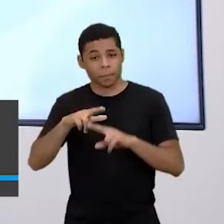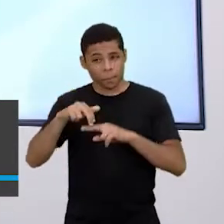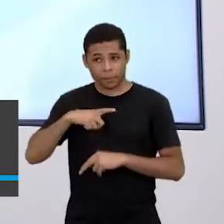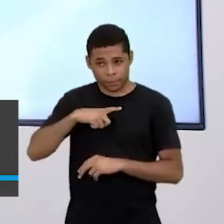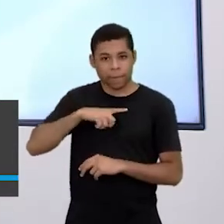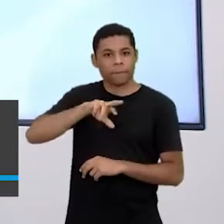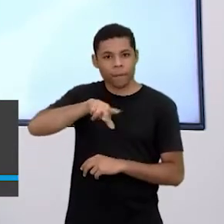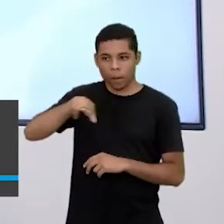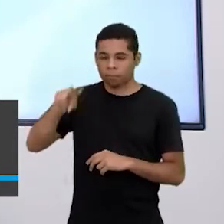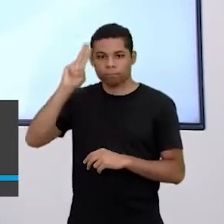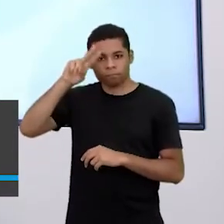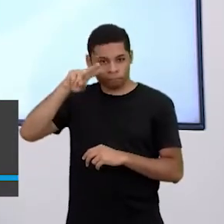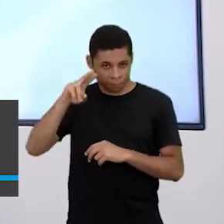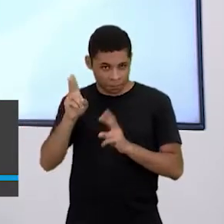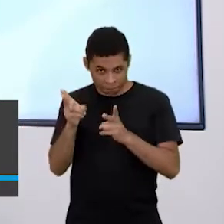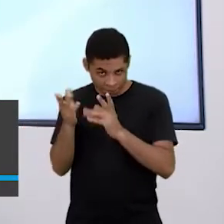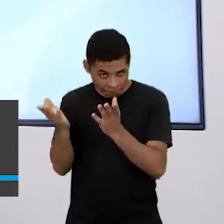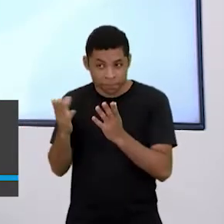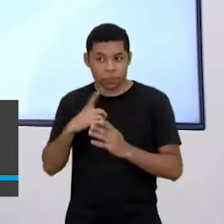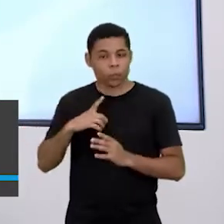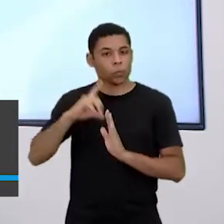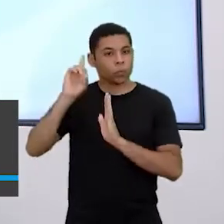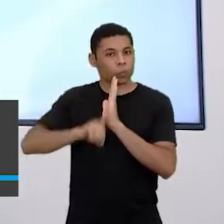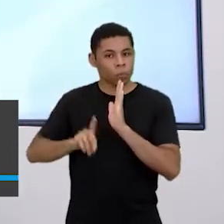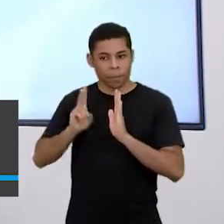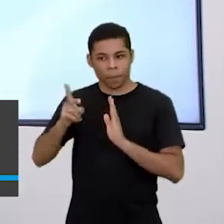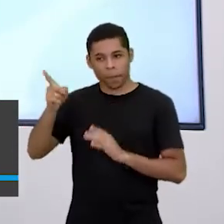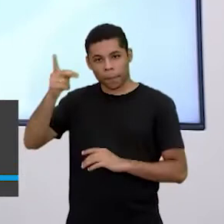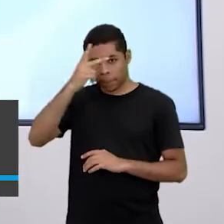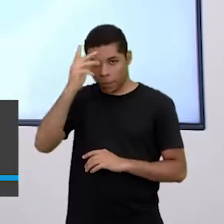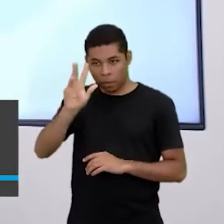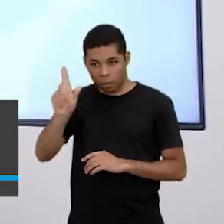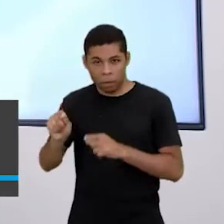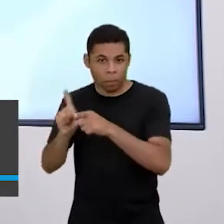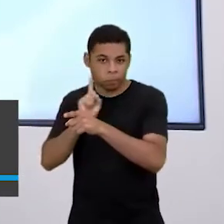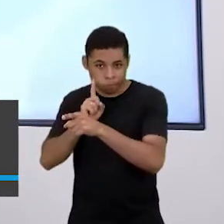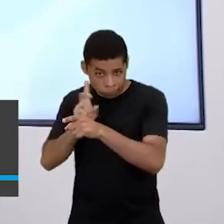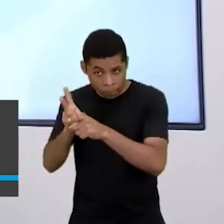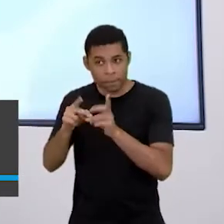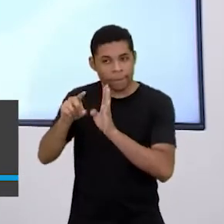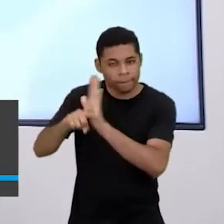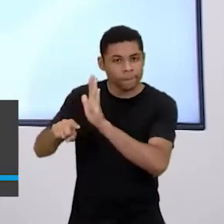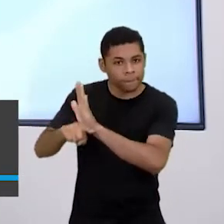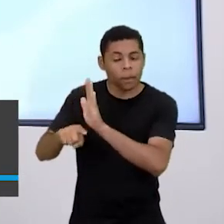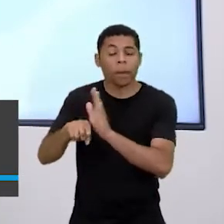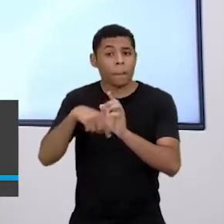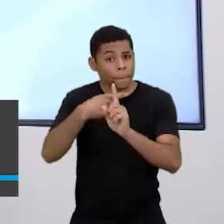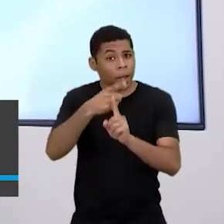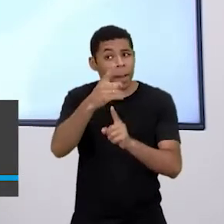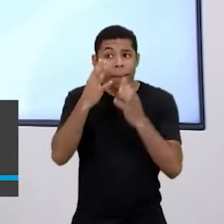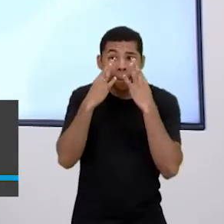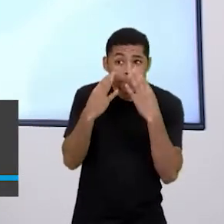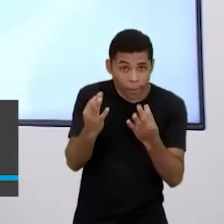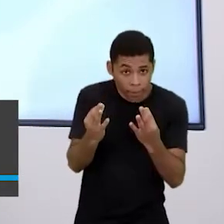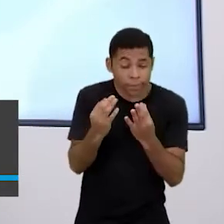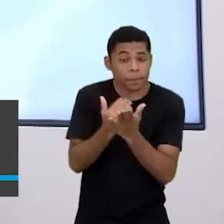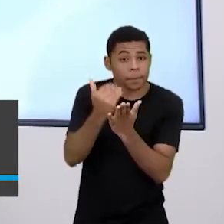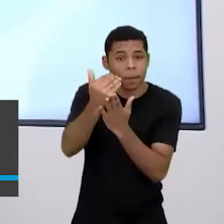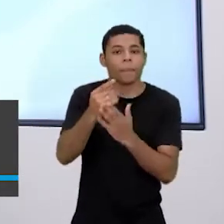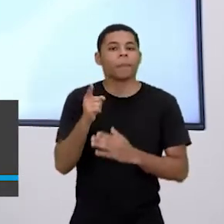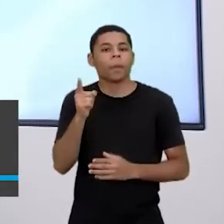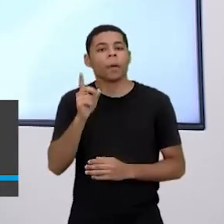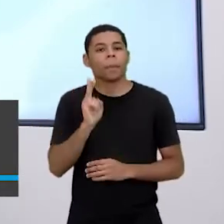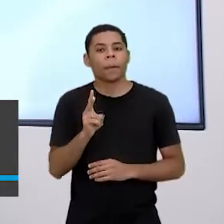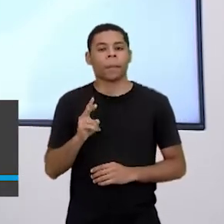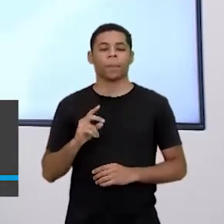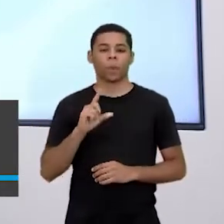ali, né, que estavam lutando pelos direitos, né, dos afro-americanos. E se você prestar atenção ali, o Luther King